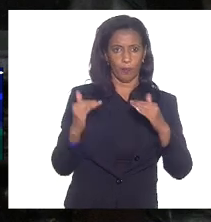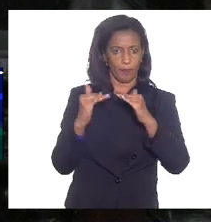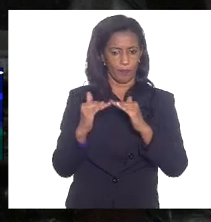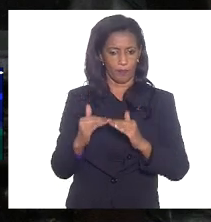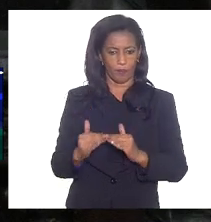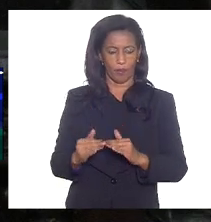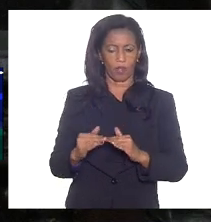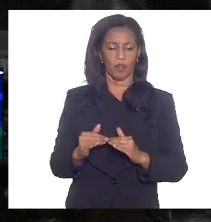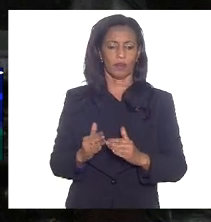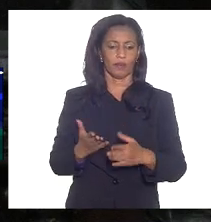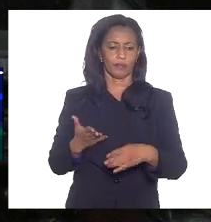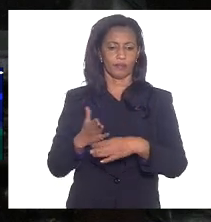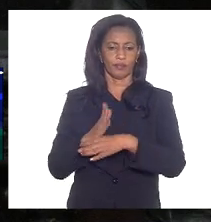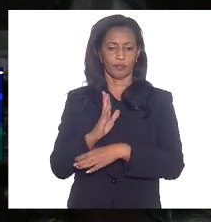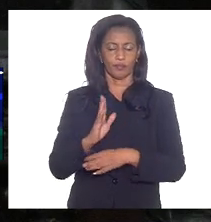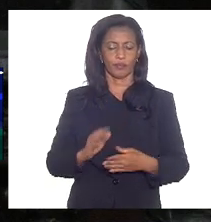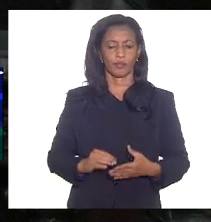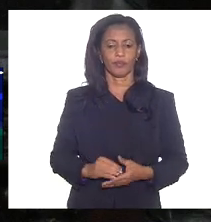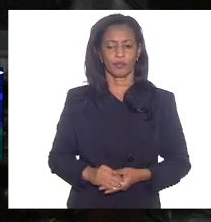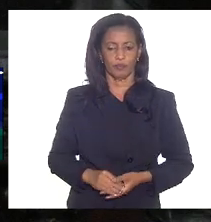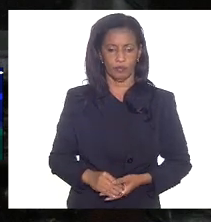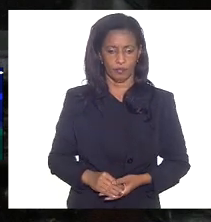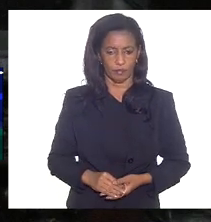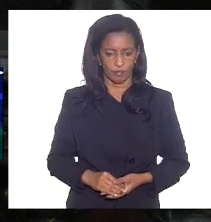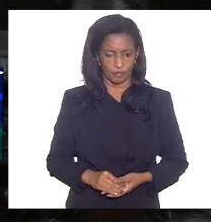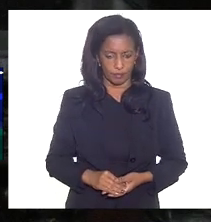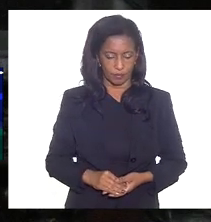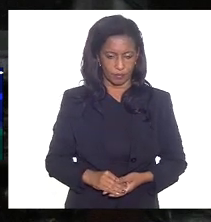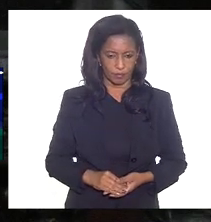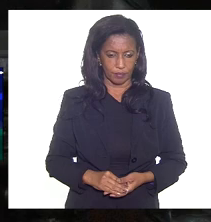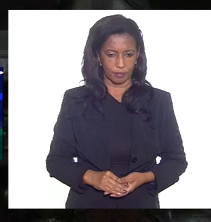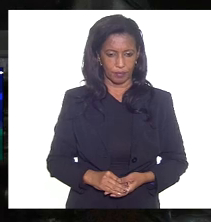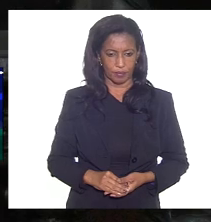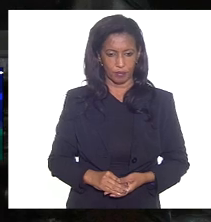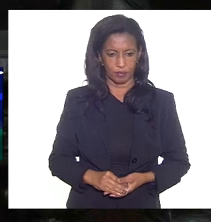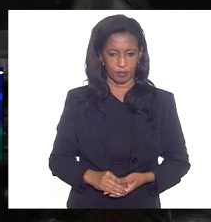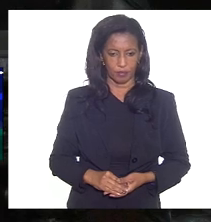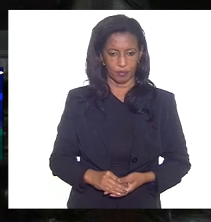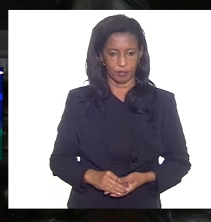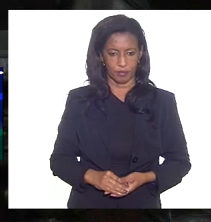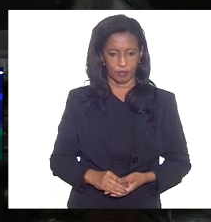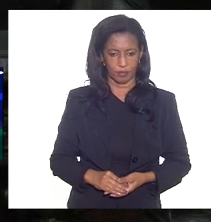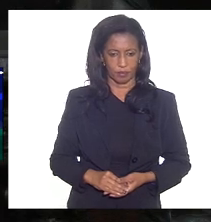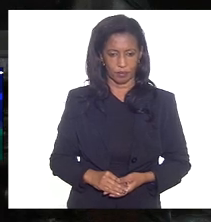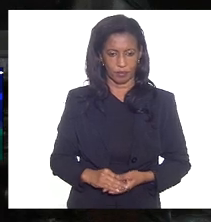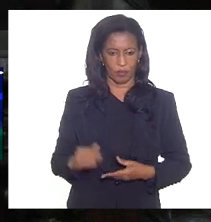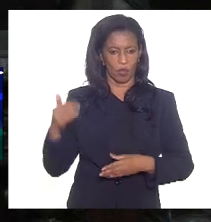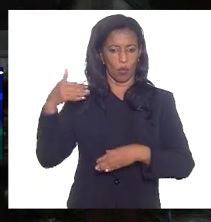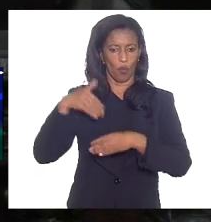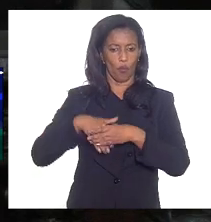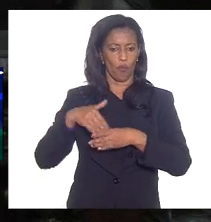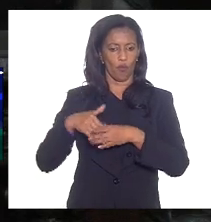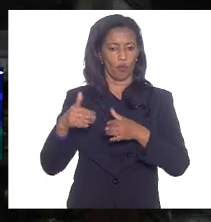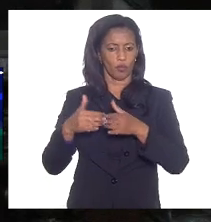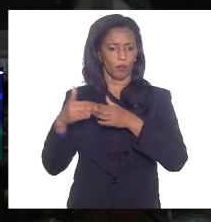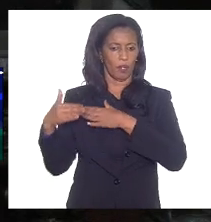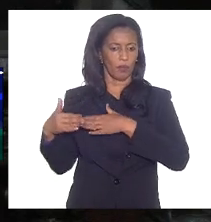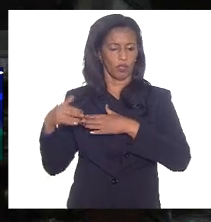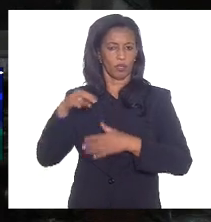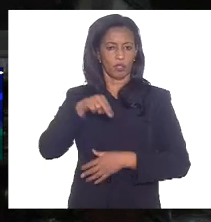havendo que queira discutir, encerra a discussão, em votação. Senhores que aprovam, permaneçam como estão aprovados, vai à promulgação com voto pela abstenção do